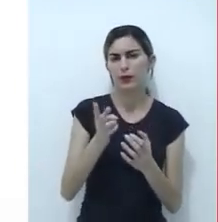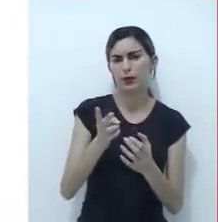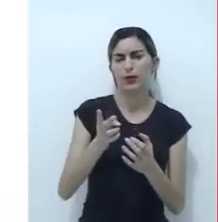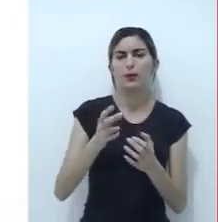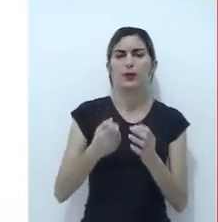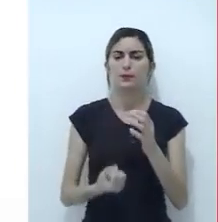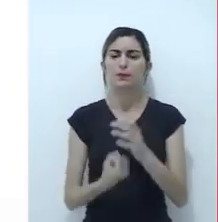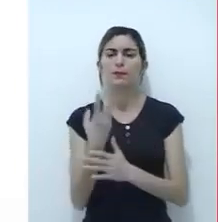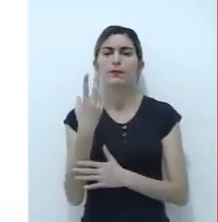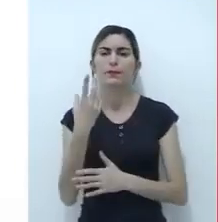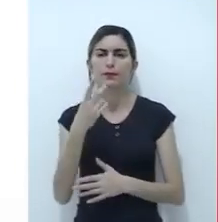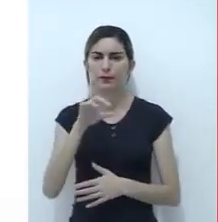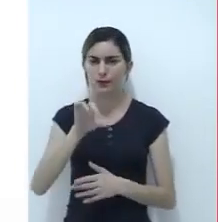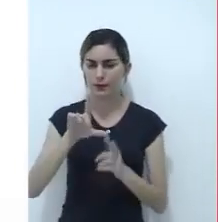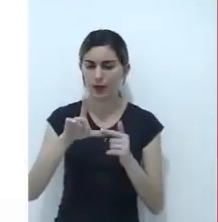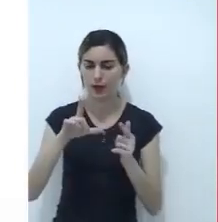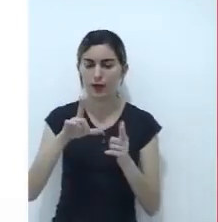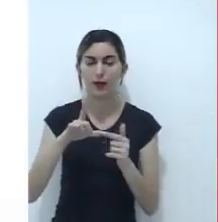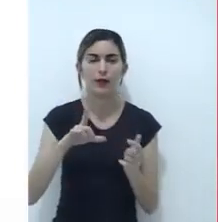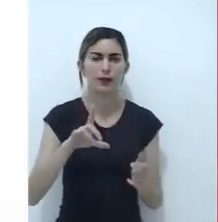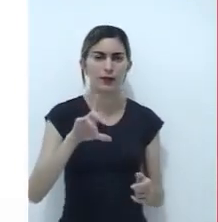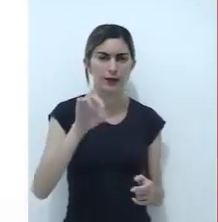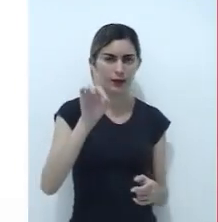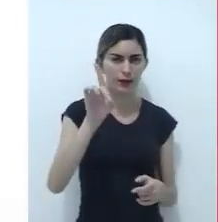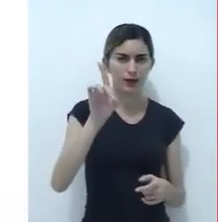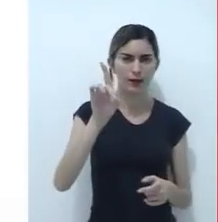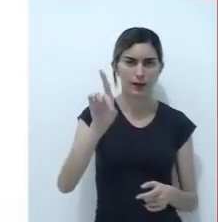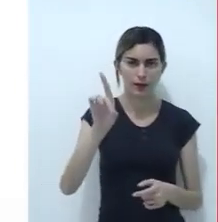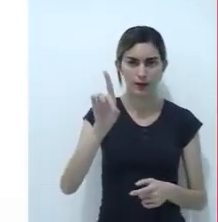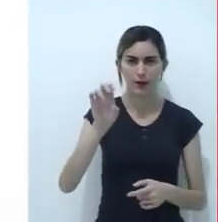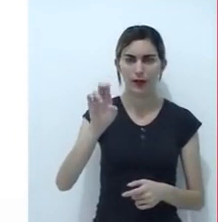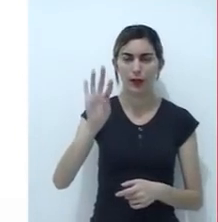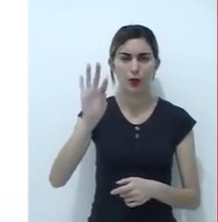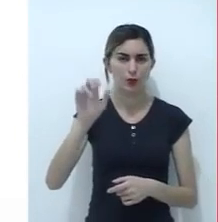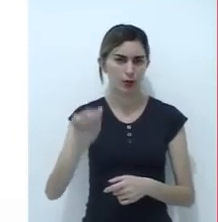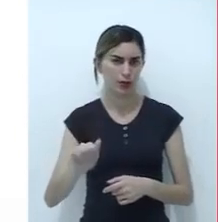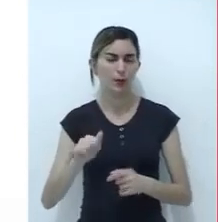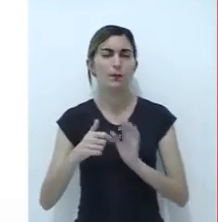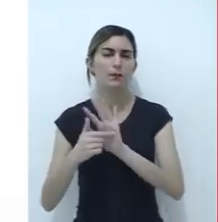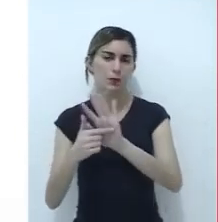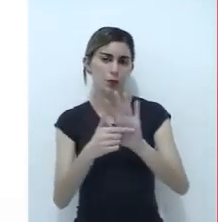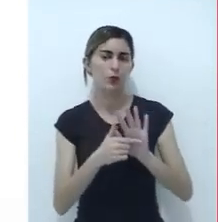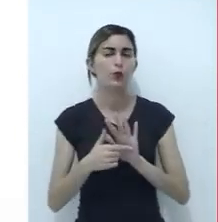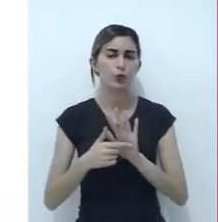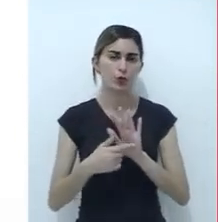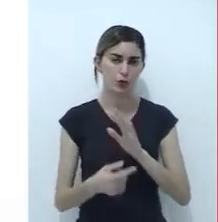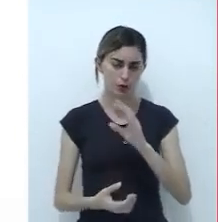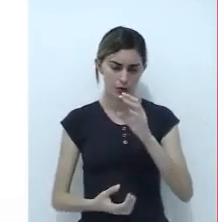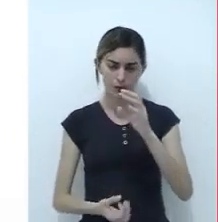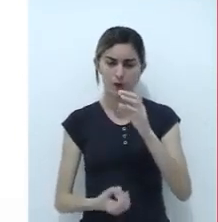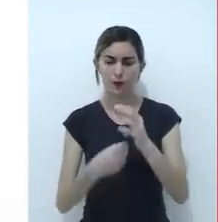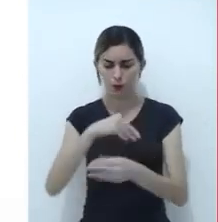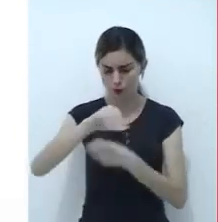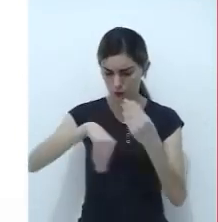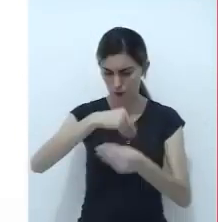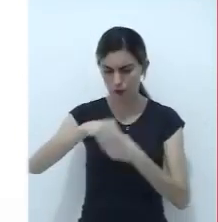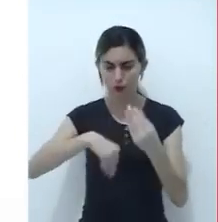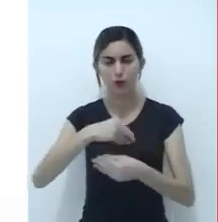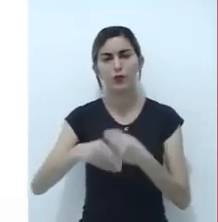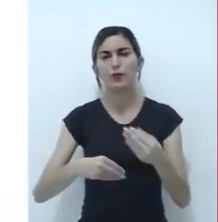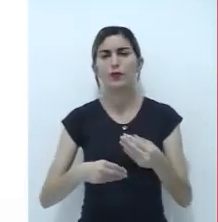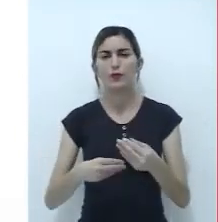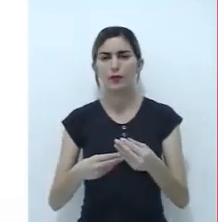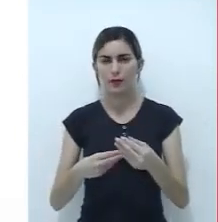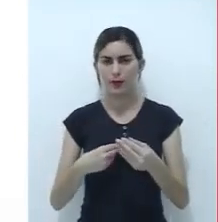que aparecer essa letra delta, indica que a substância passou por um processo